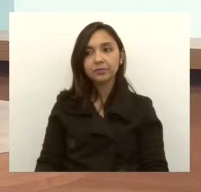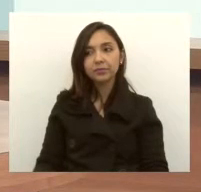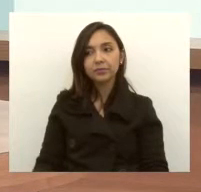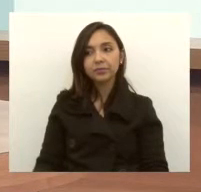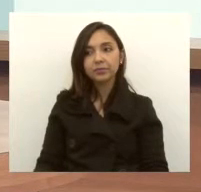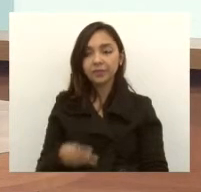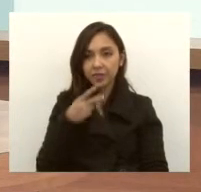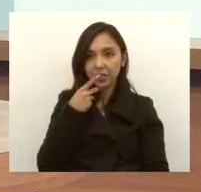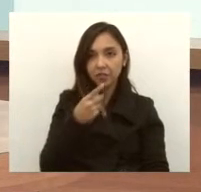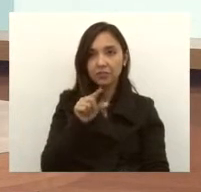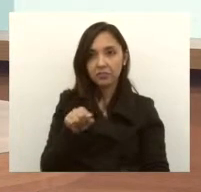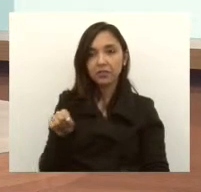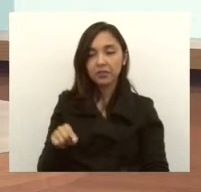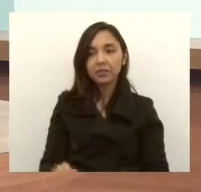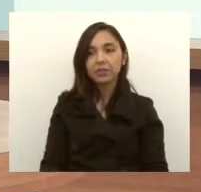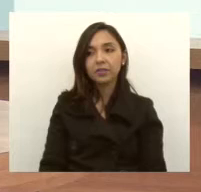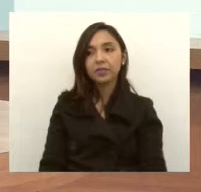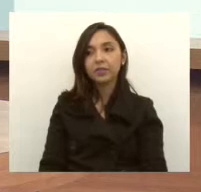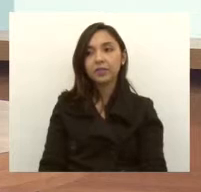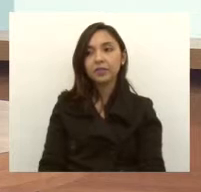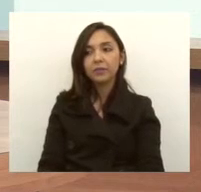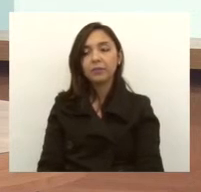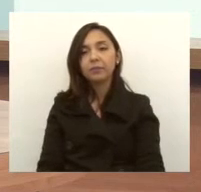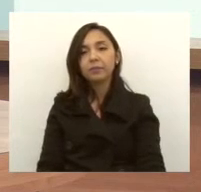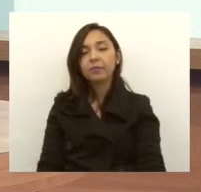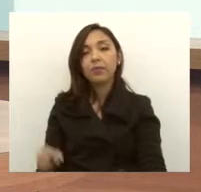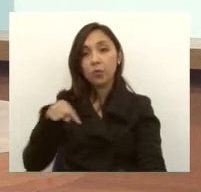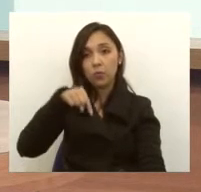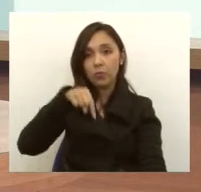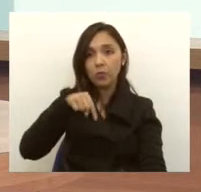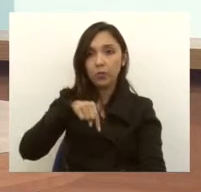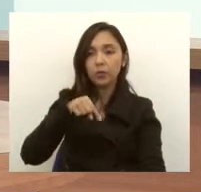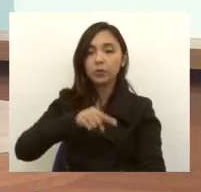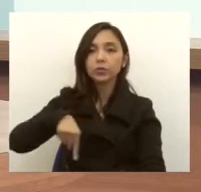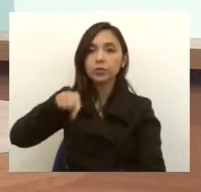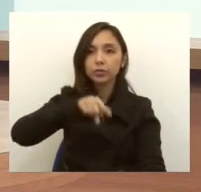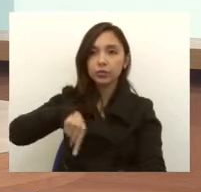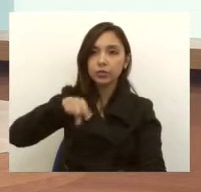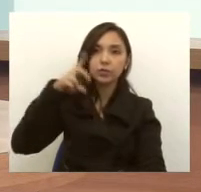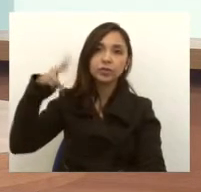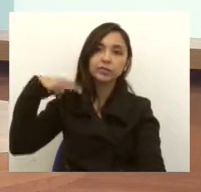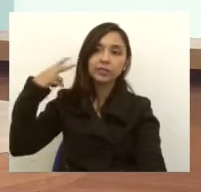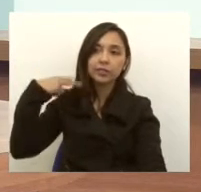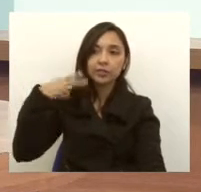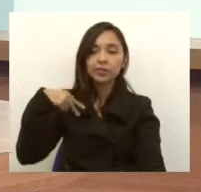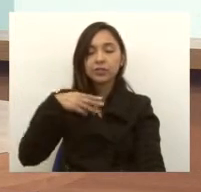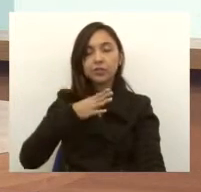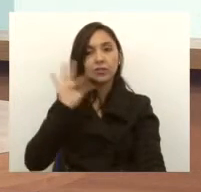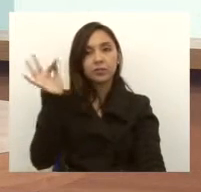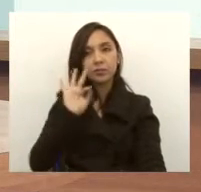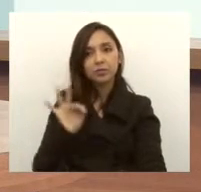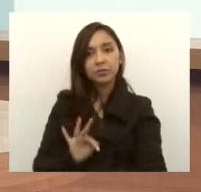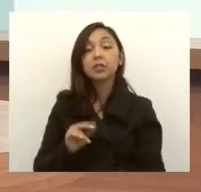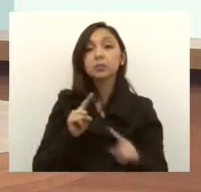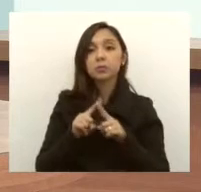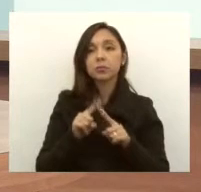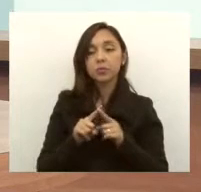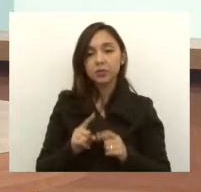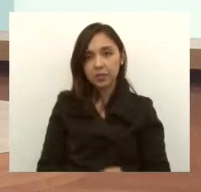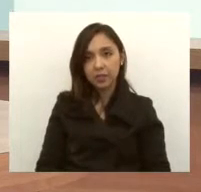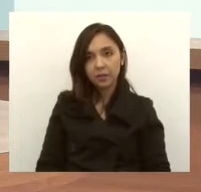queria dizer para o senhor, senhor presidente, que hoje nós, vereadores, ficamos muito contentes. Contentes por quê, senhor